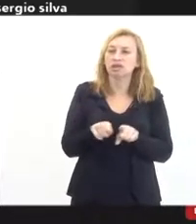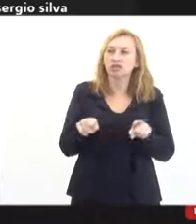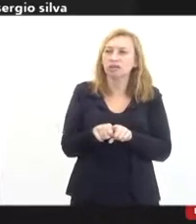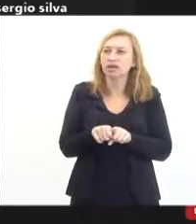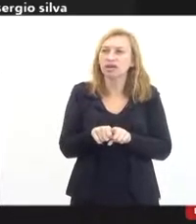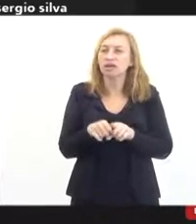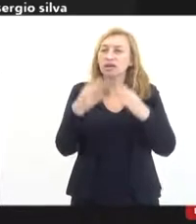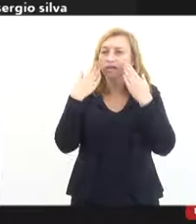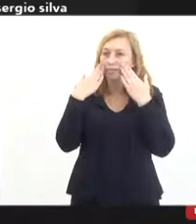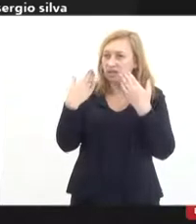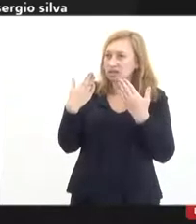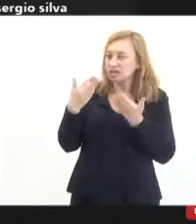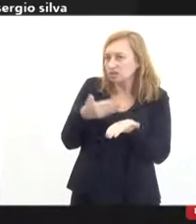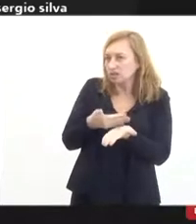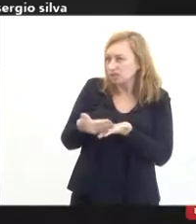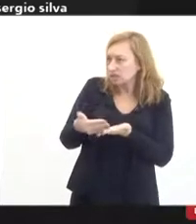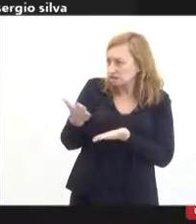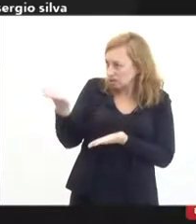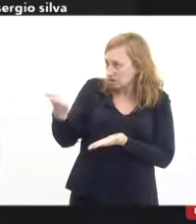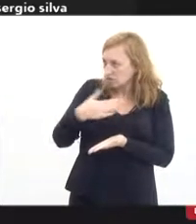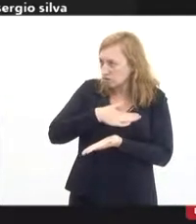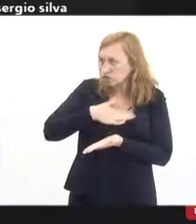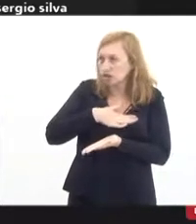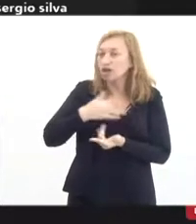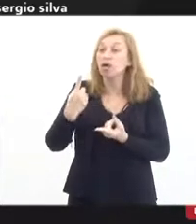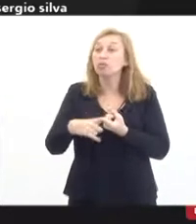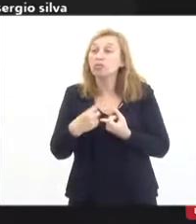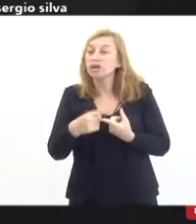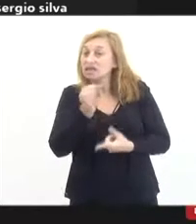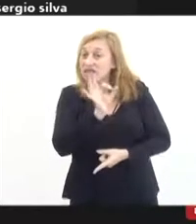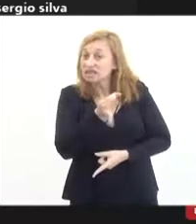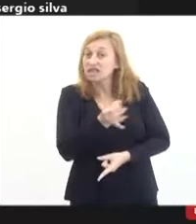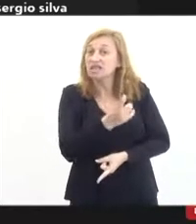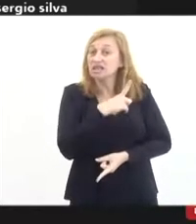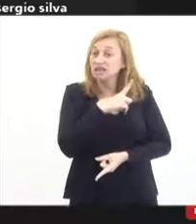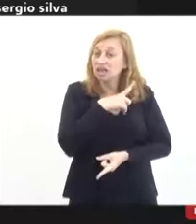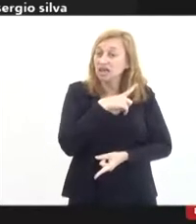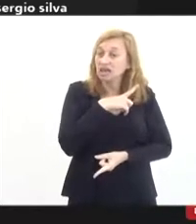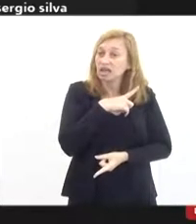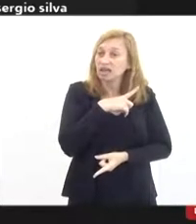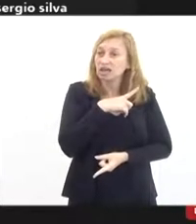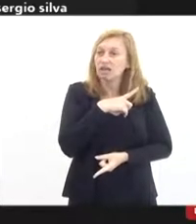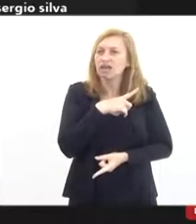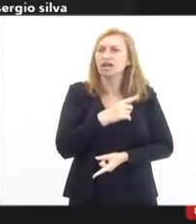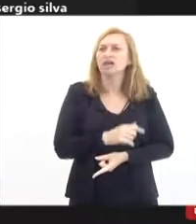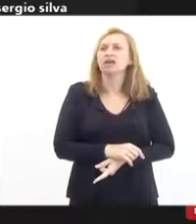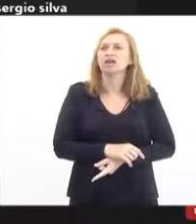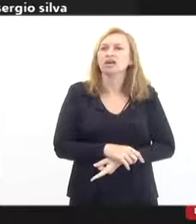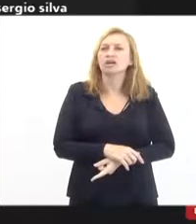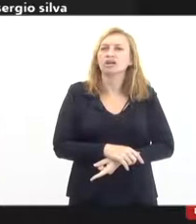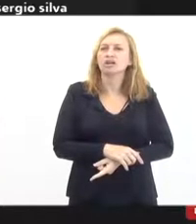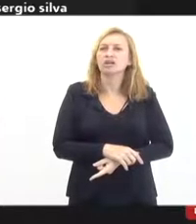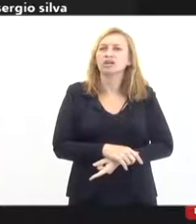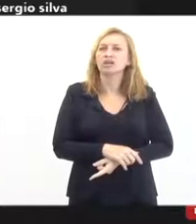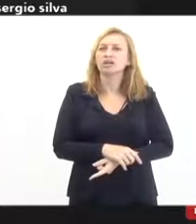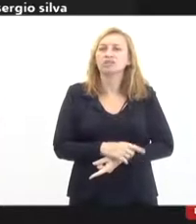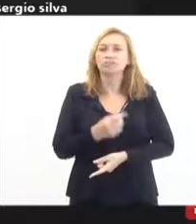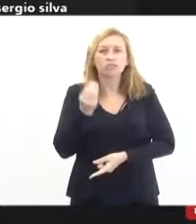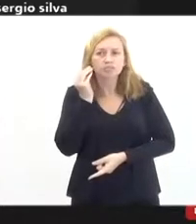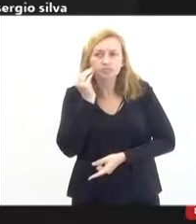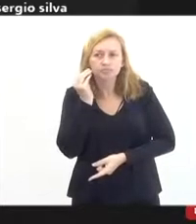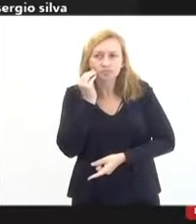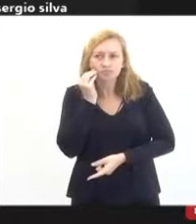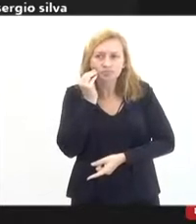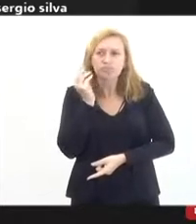sua apresentação inicial, porque tenho absoluta certeza do que acontece. E vamos ter a